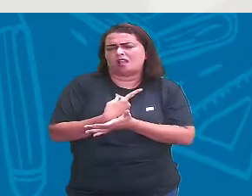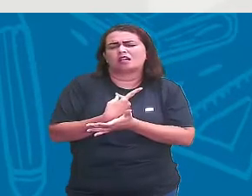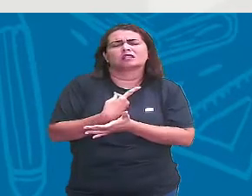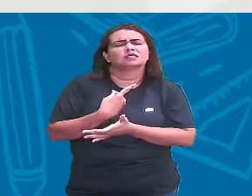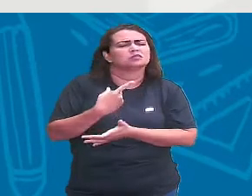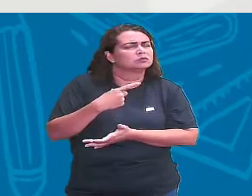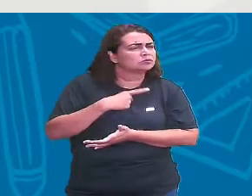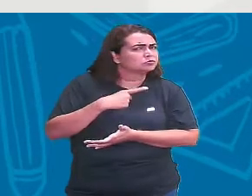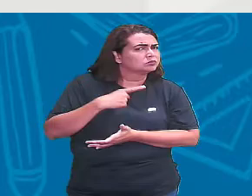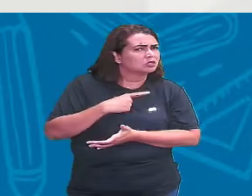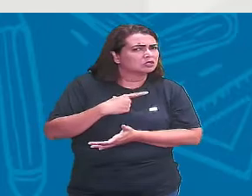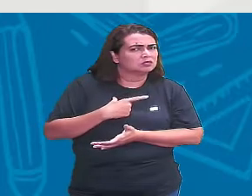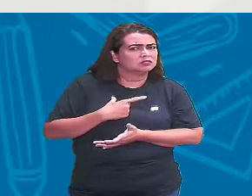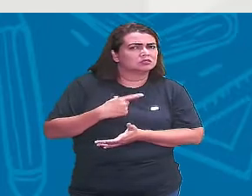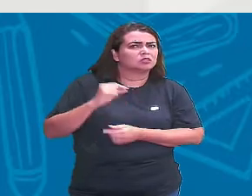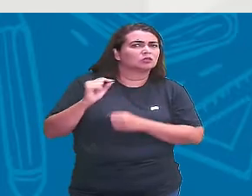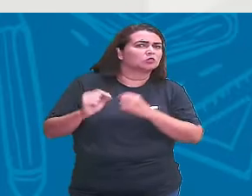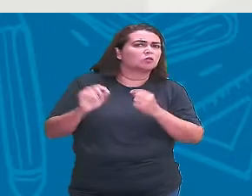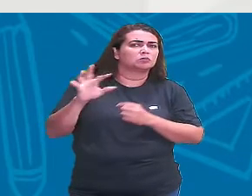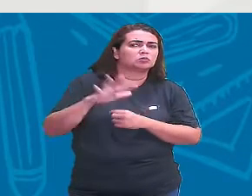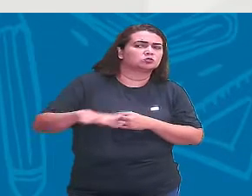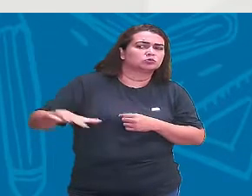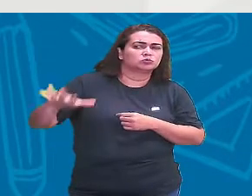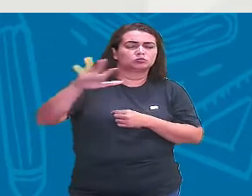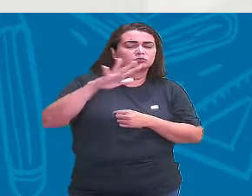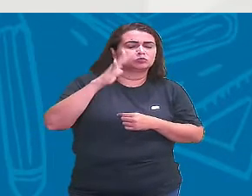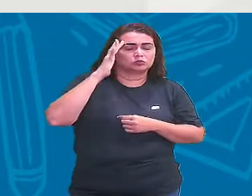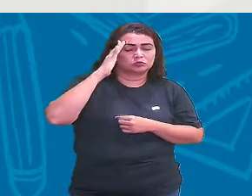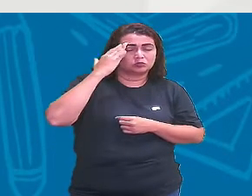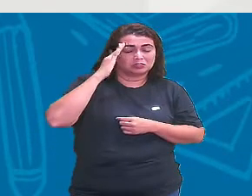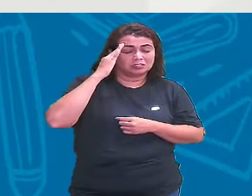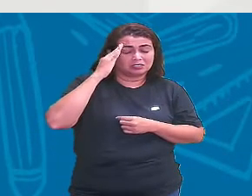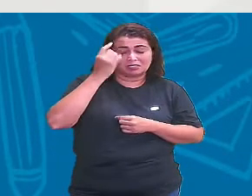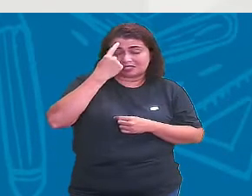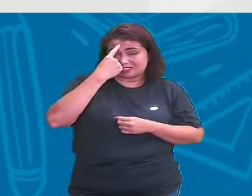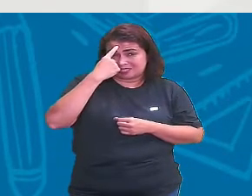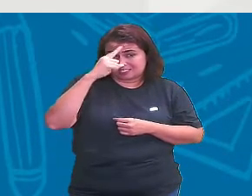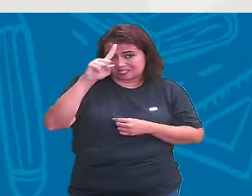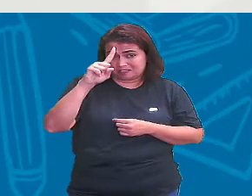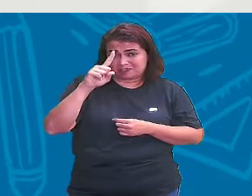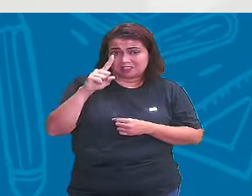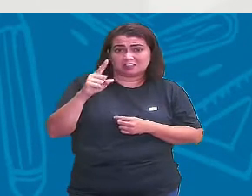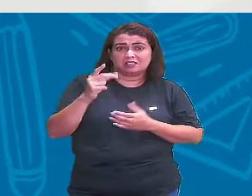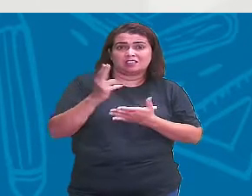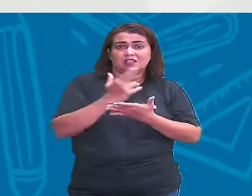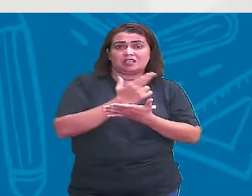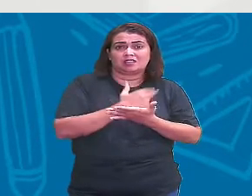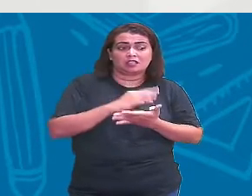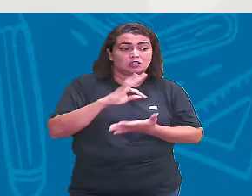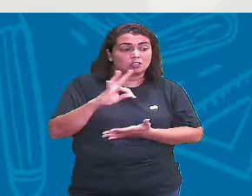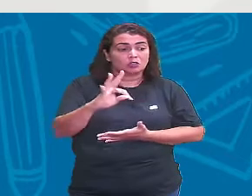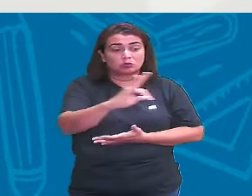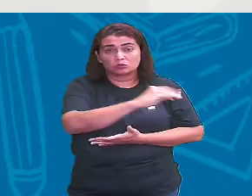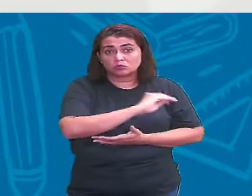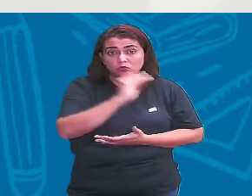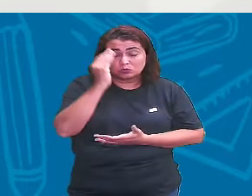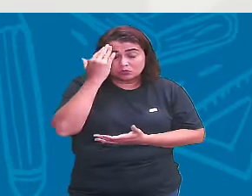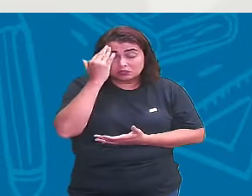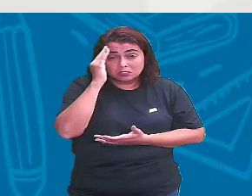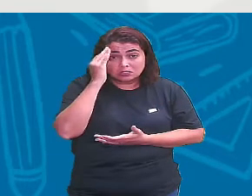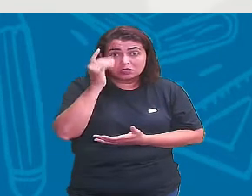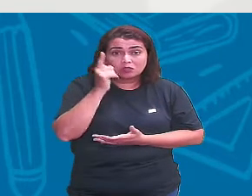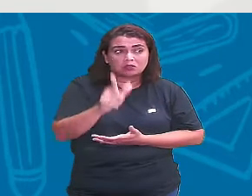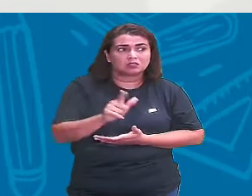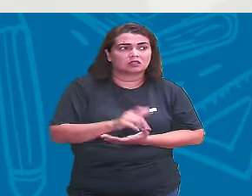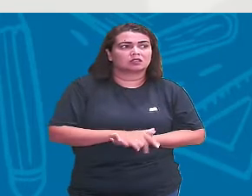as pessoas observarem a necessidade de inventar um símbolo que todo mundo entendesse. Porque